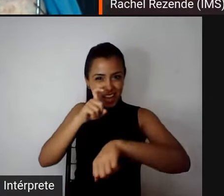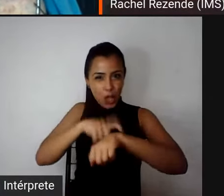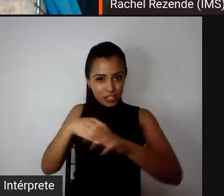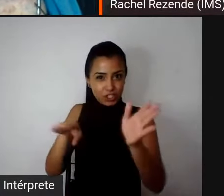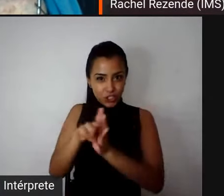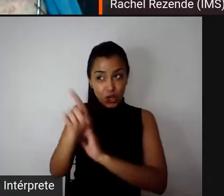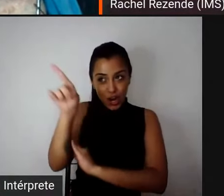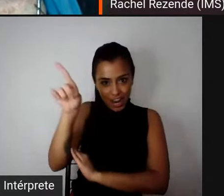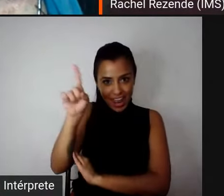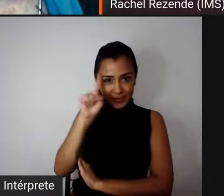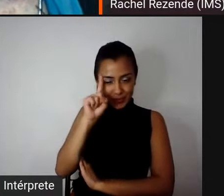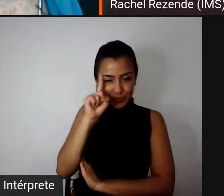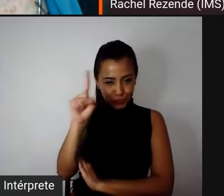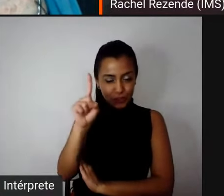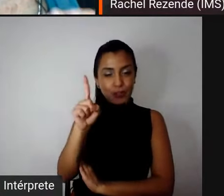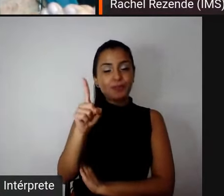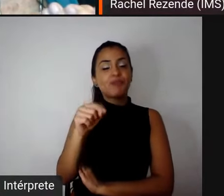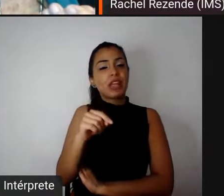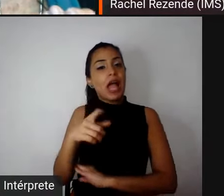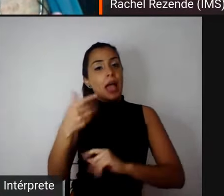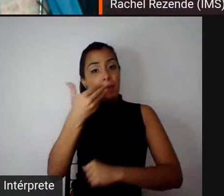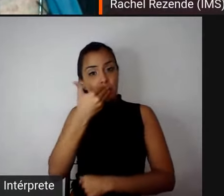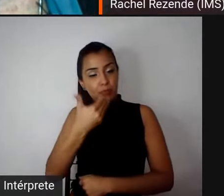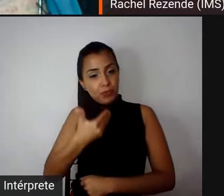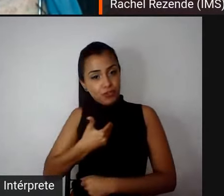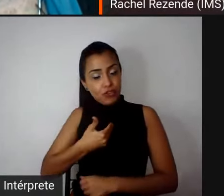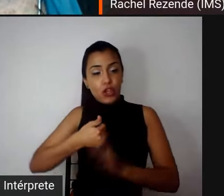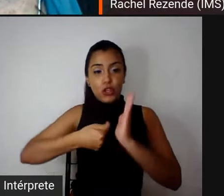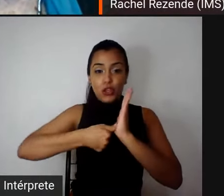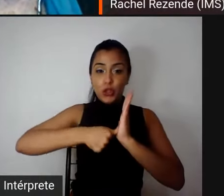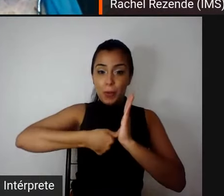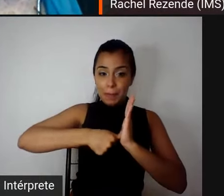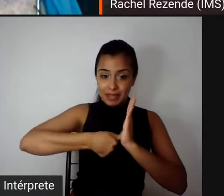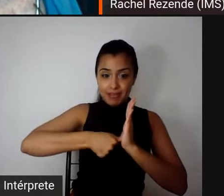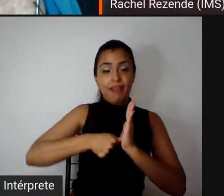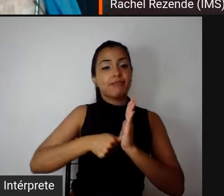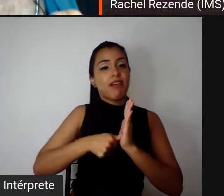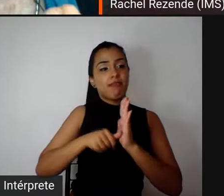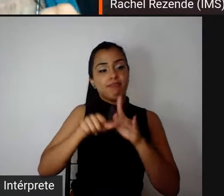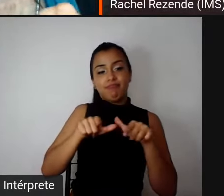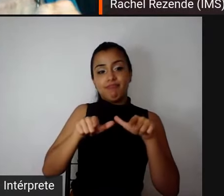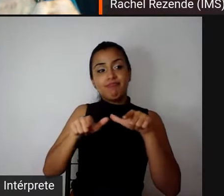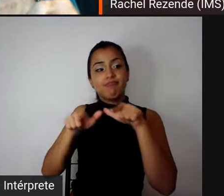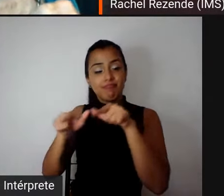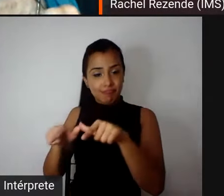coisa, a documentação. A documentação levou mais ou menos 2 minutos.